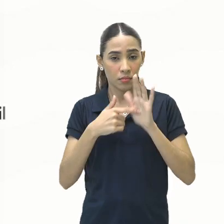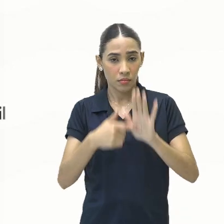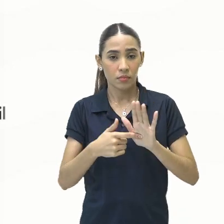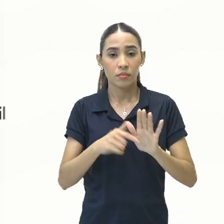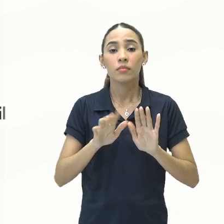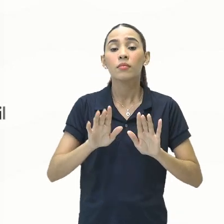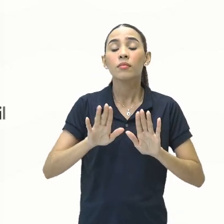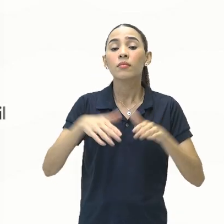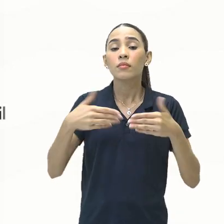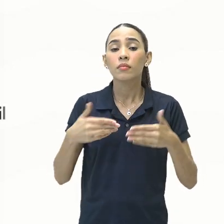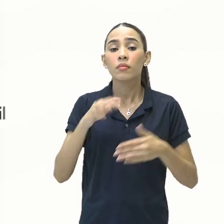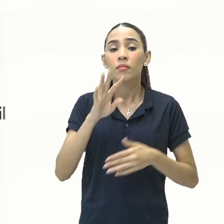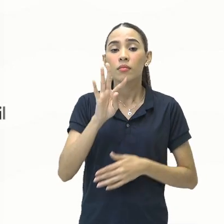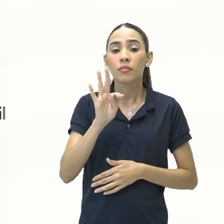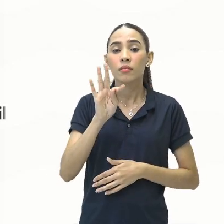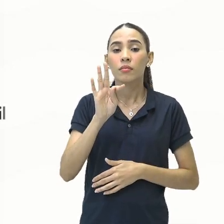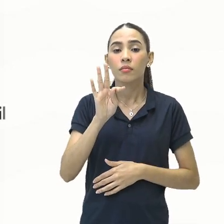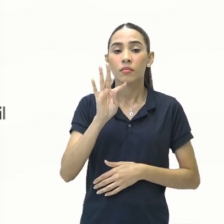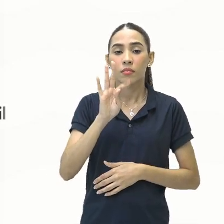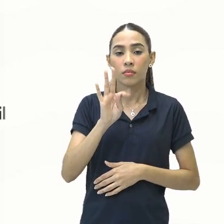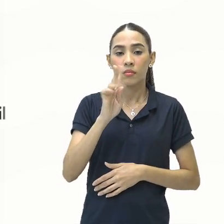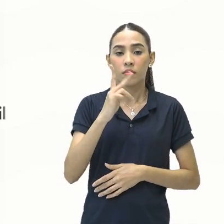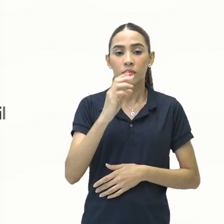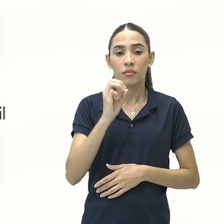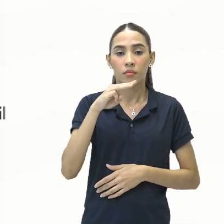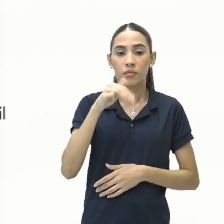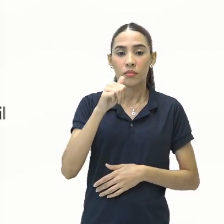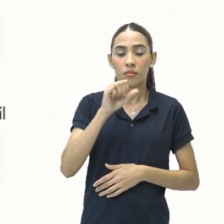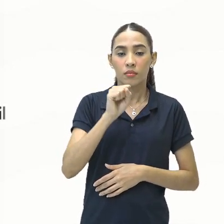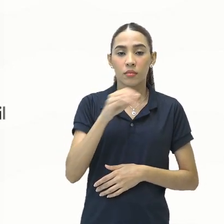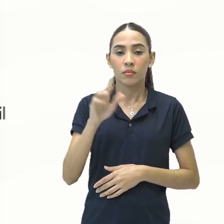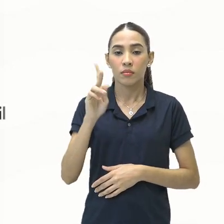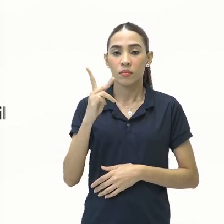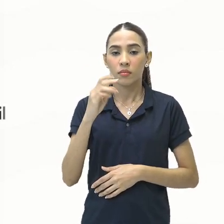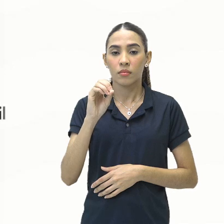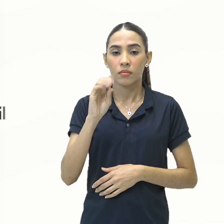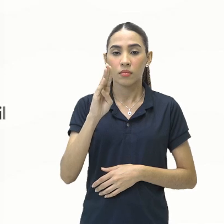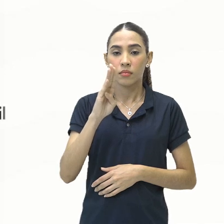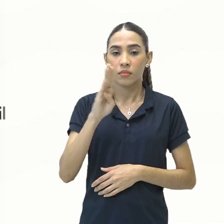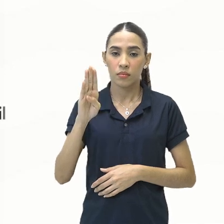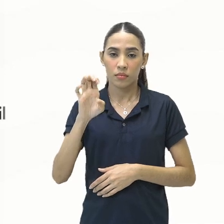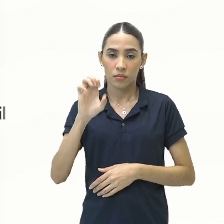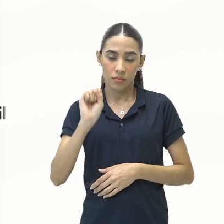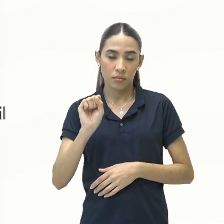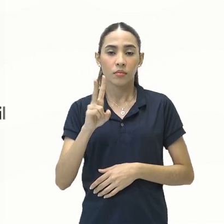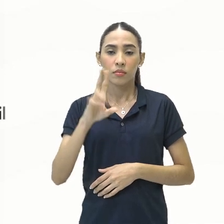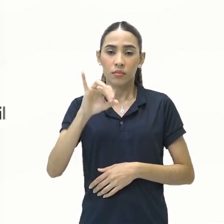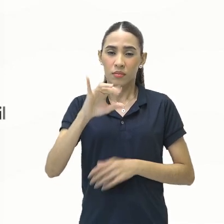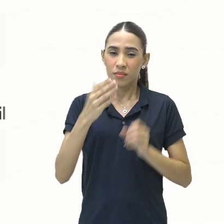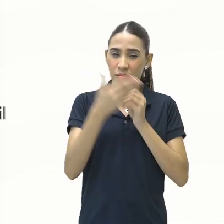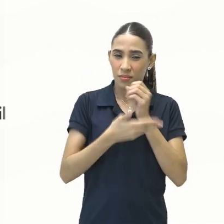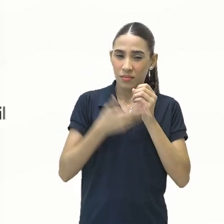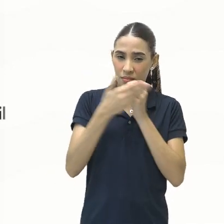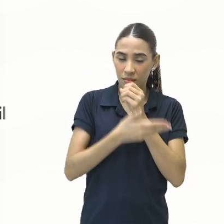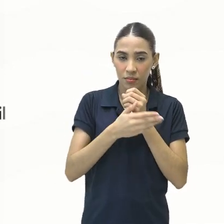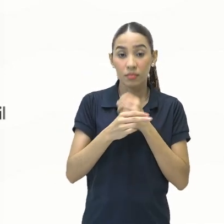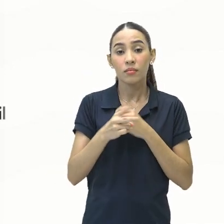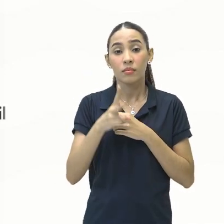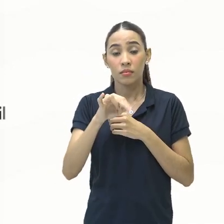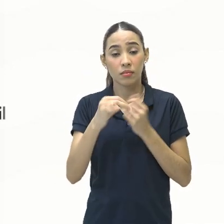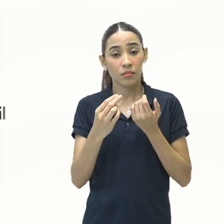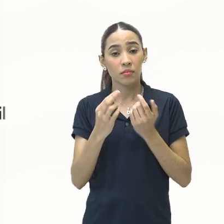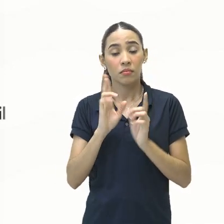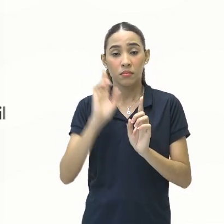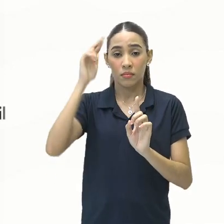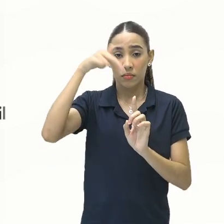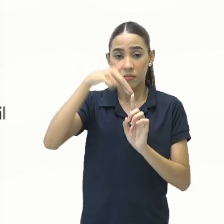falar. Quem? O pensador Thomas Hobbes. Ele vai trazer um argumento, vai sustentar, vai fazer ali uma citação, vai sustentar esse